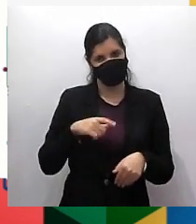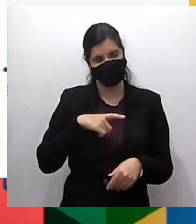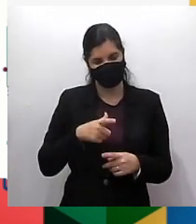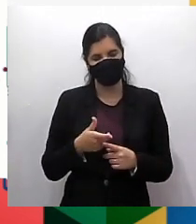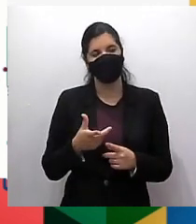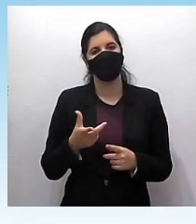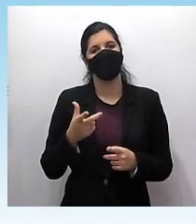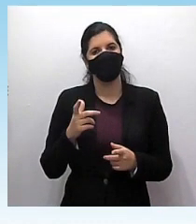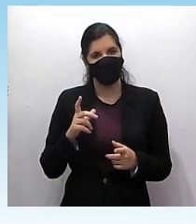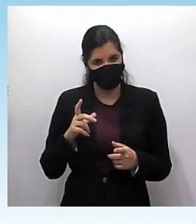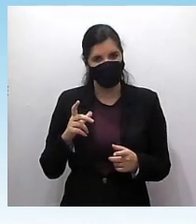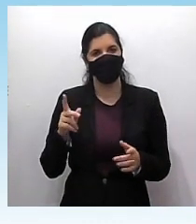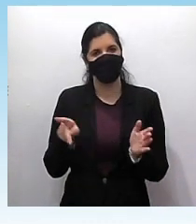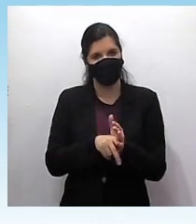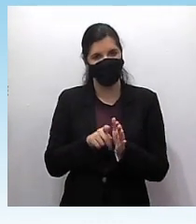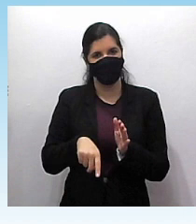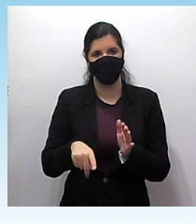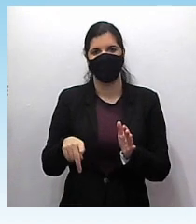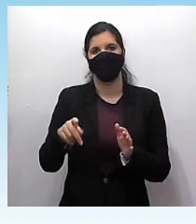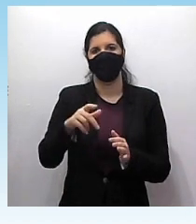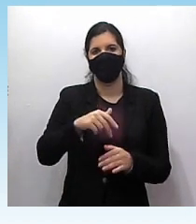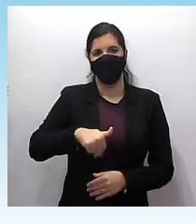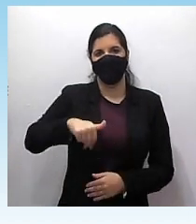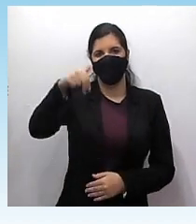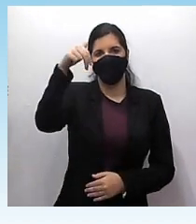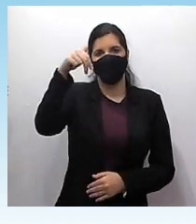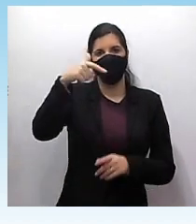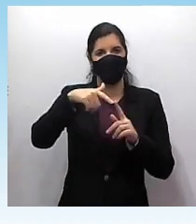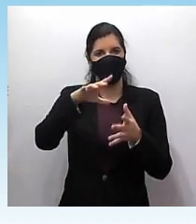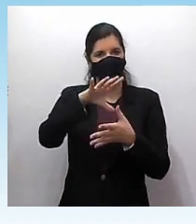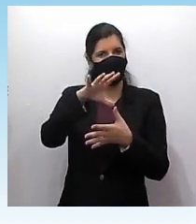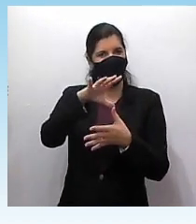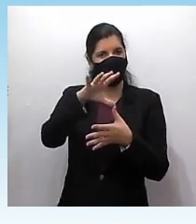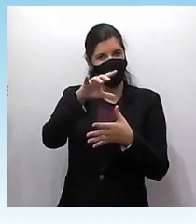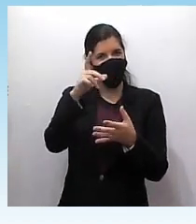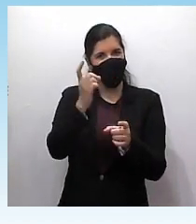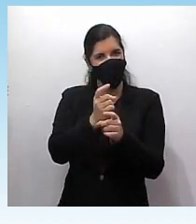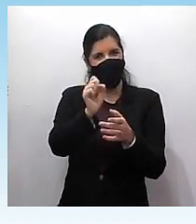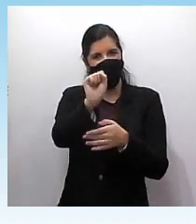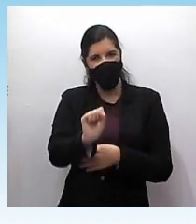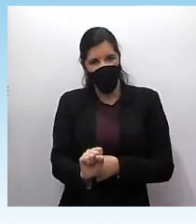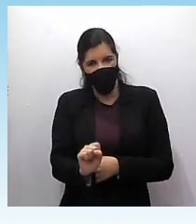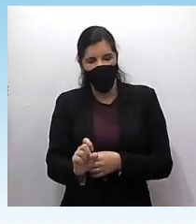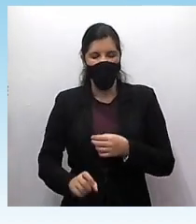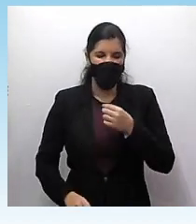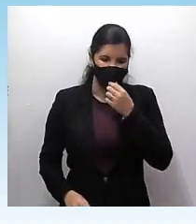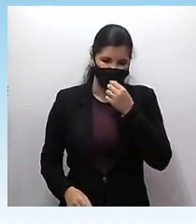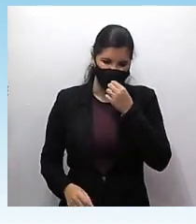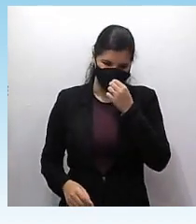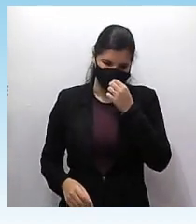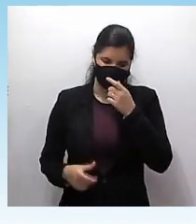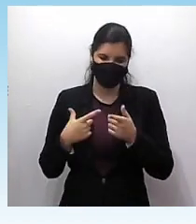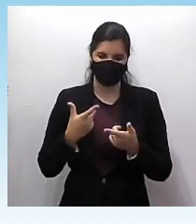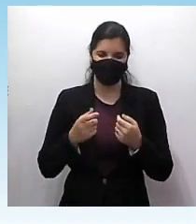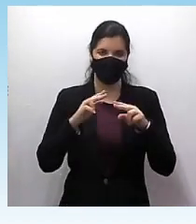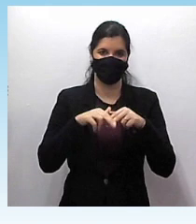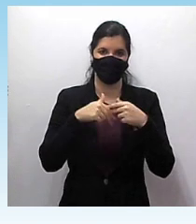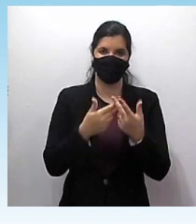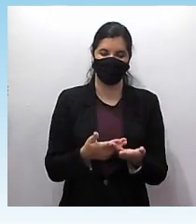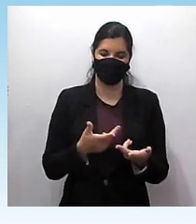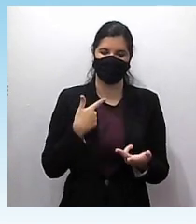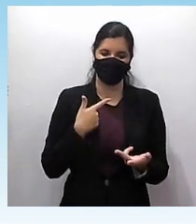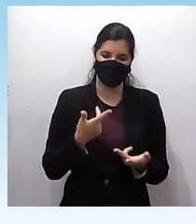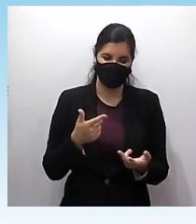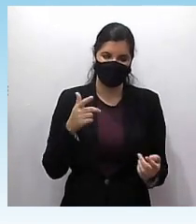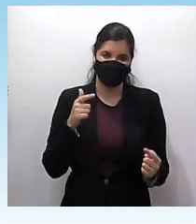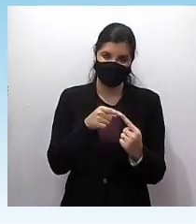ela compõe os países do norte, mas geograficamente ela está no sul do planeta. Então, essa classificação